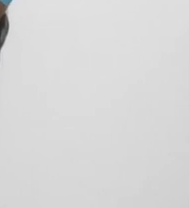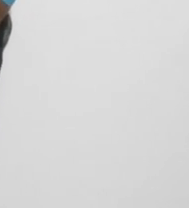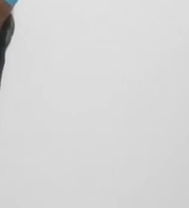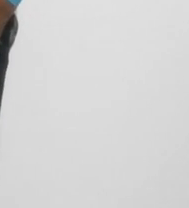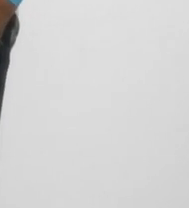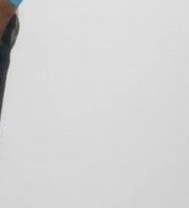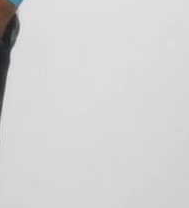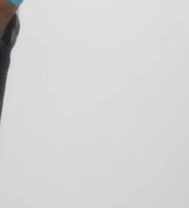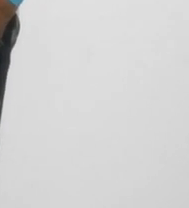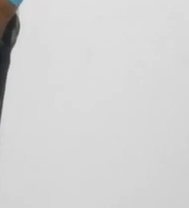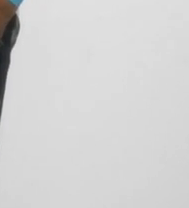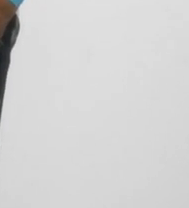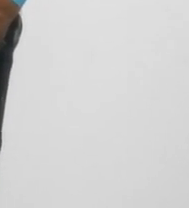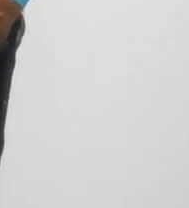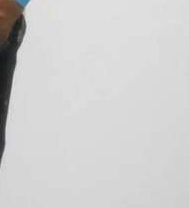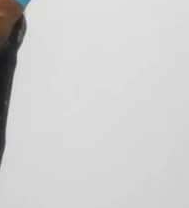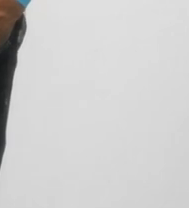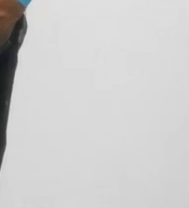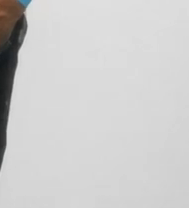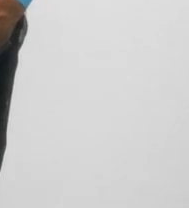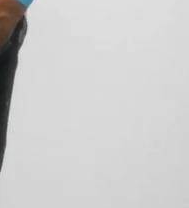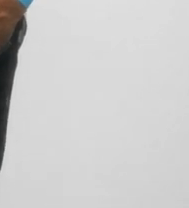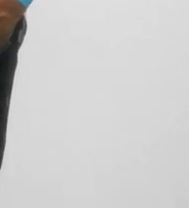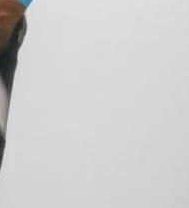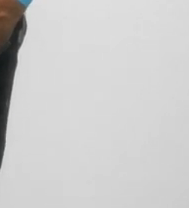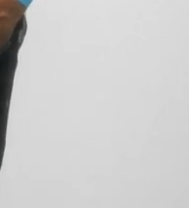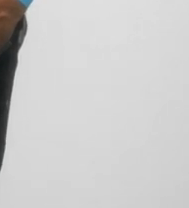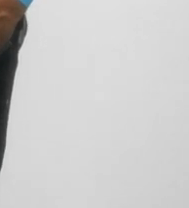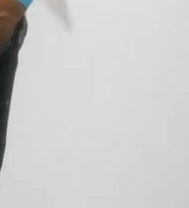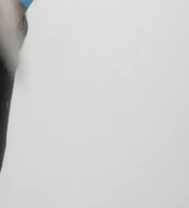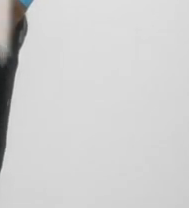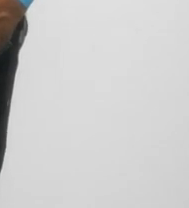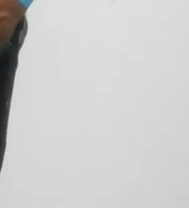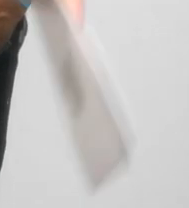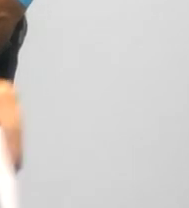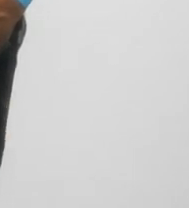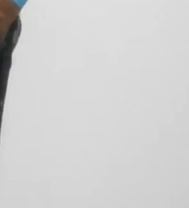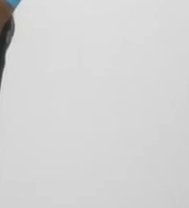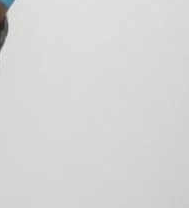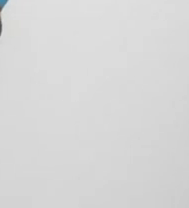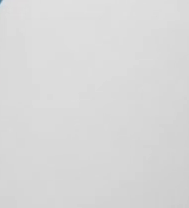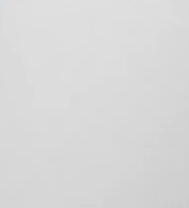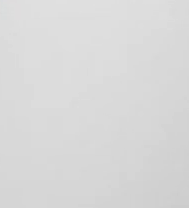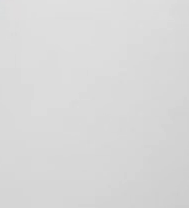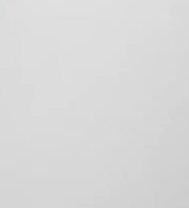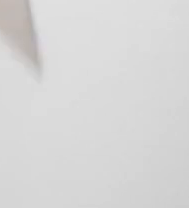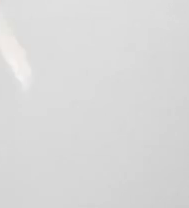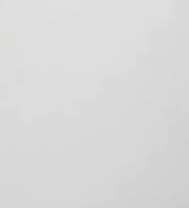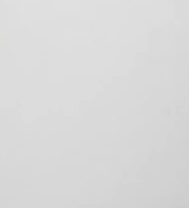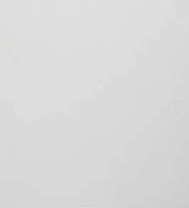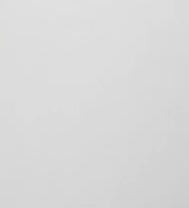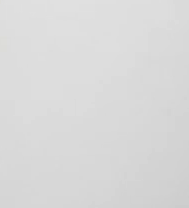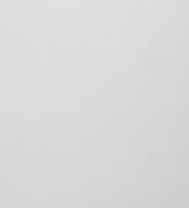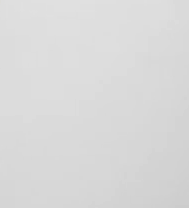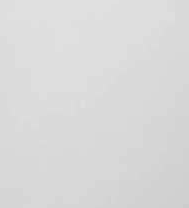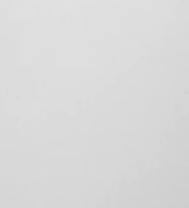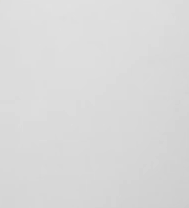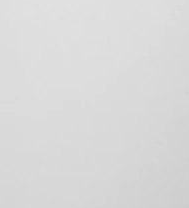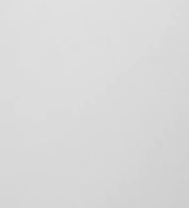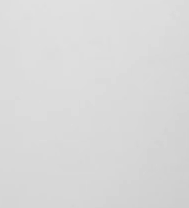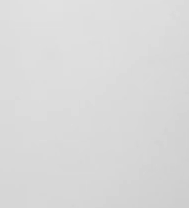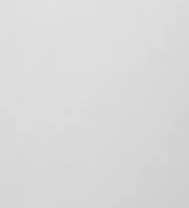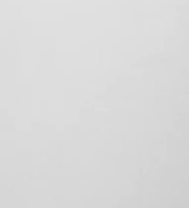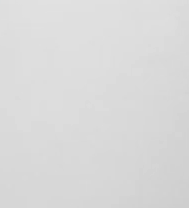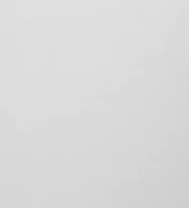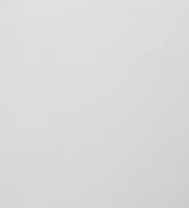paralelo a isso vão se abrindo Clínicas que super faturam em cima do autismo tá porque meu filho a gente tem o